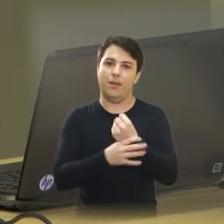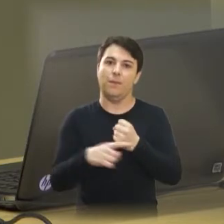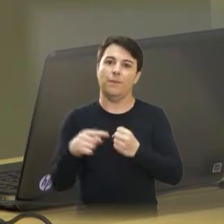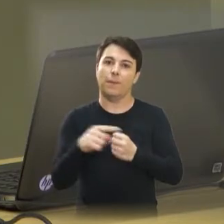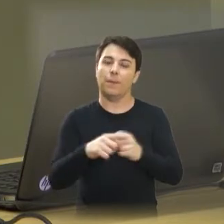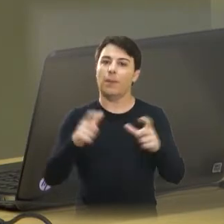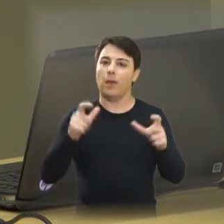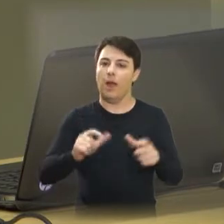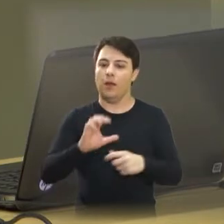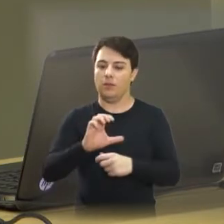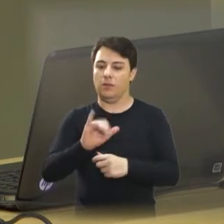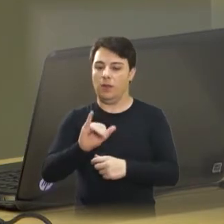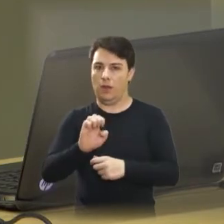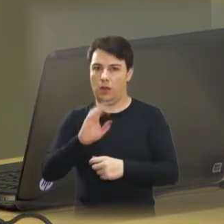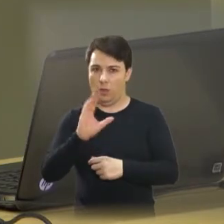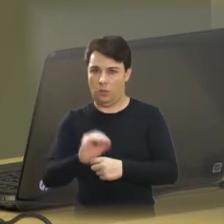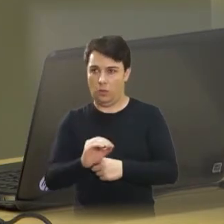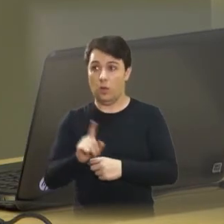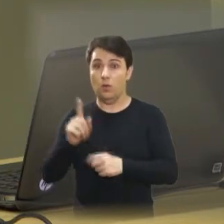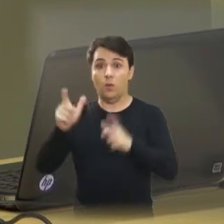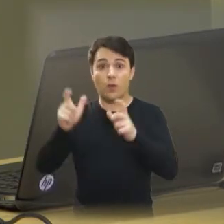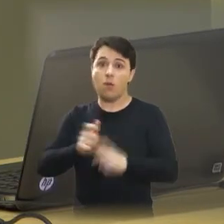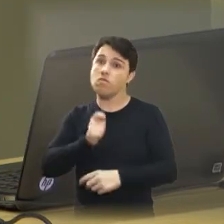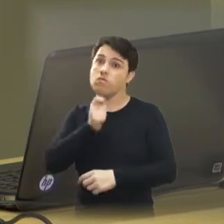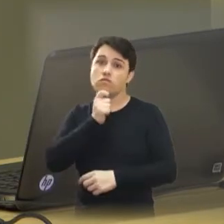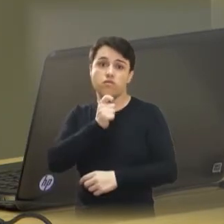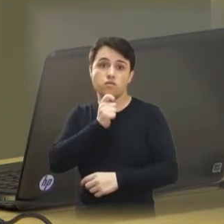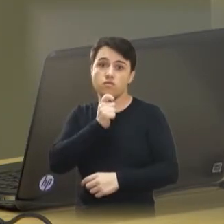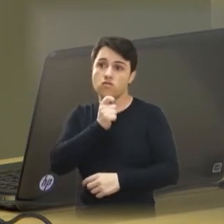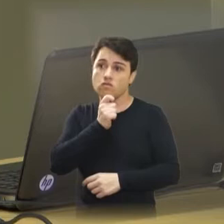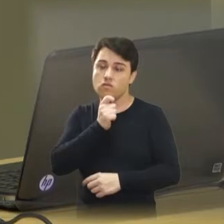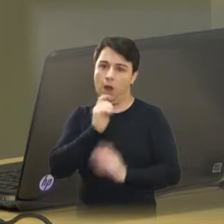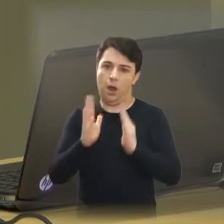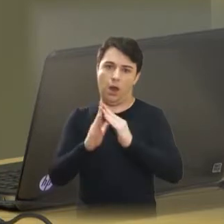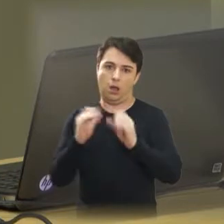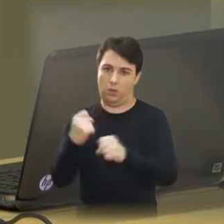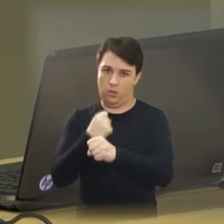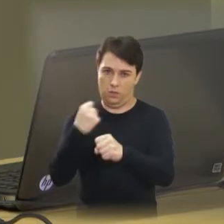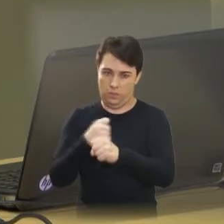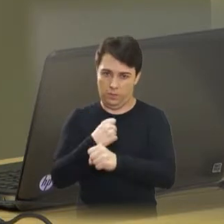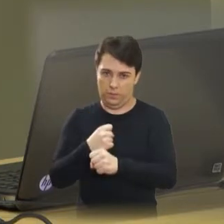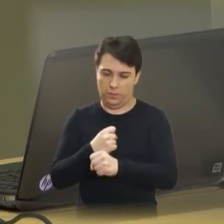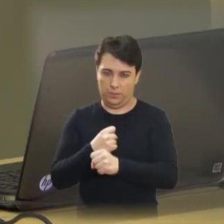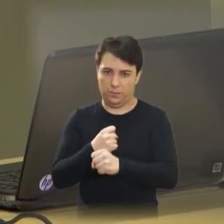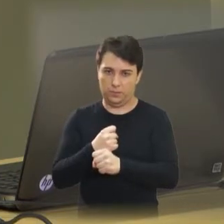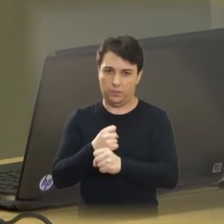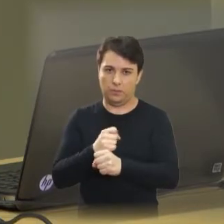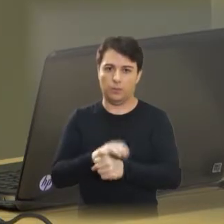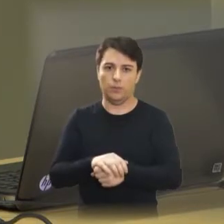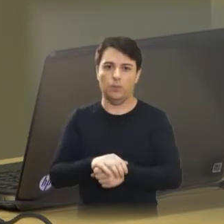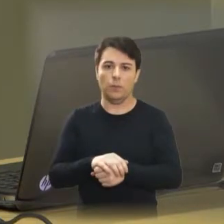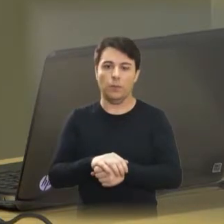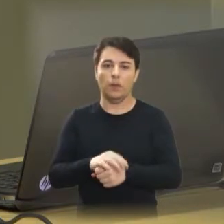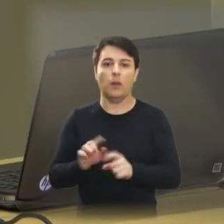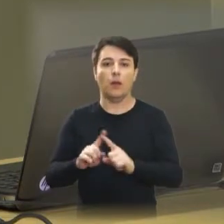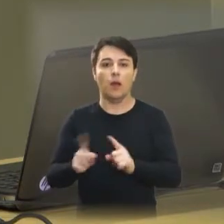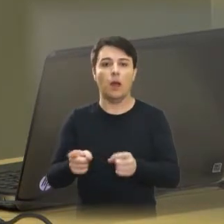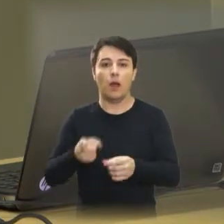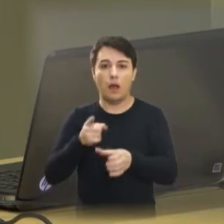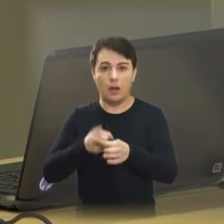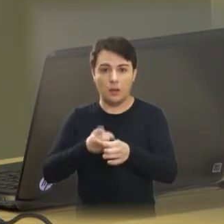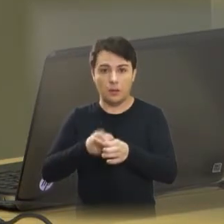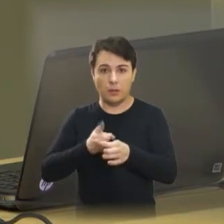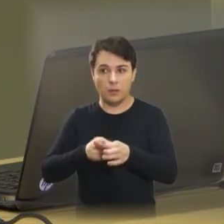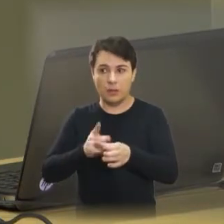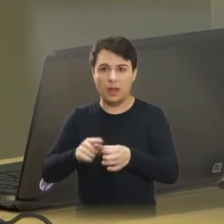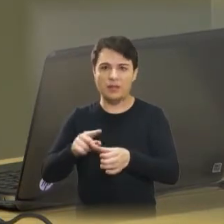as áreas que ainda não têm ocupação urbana. Então, onde existe... porque a cidade não está inteira por